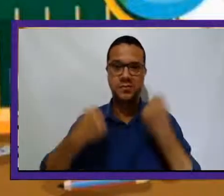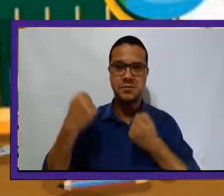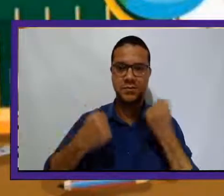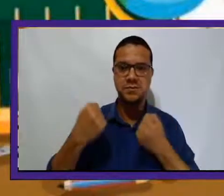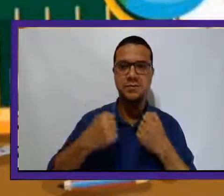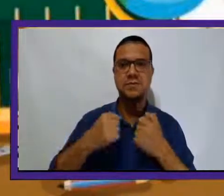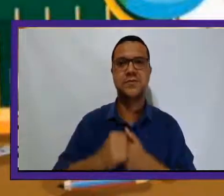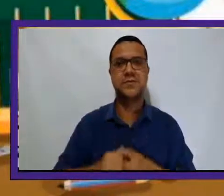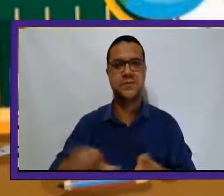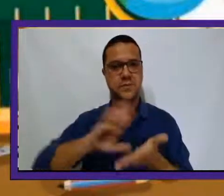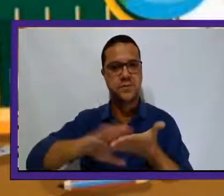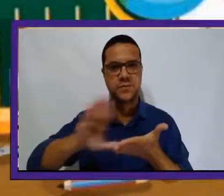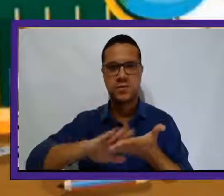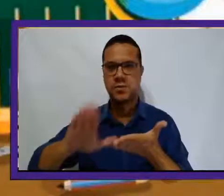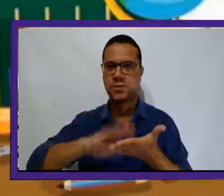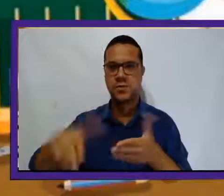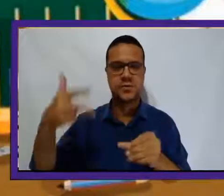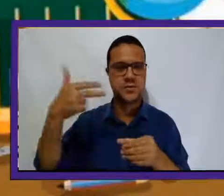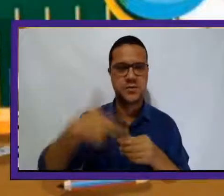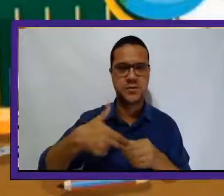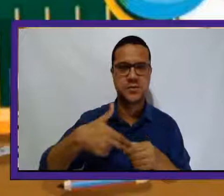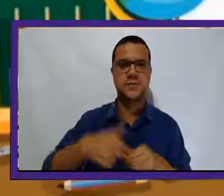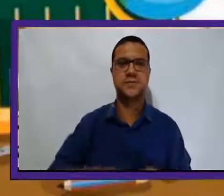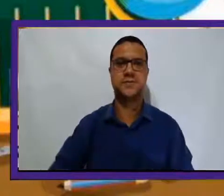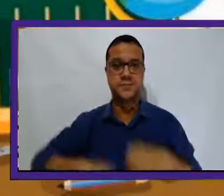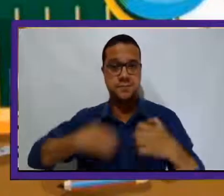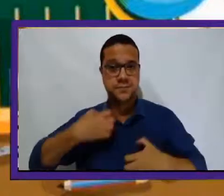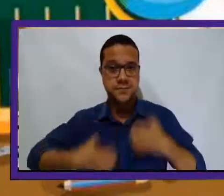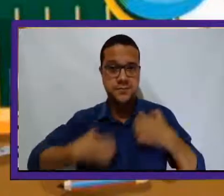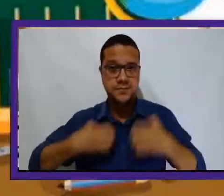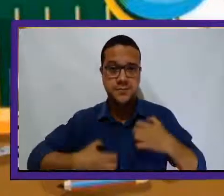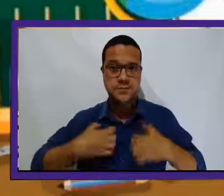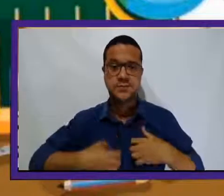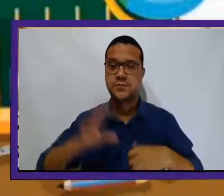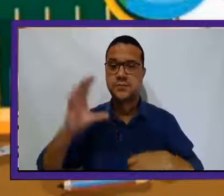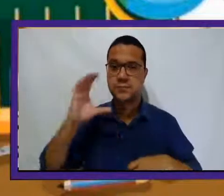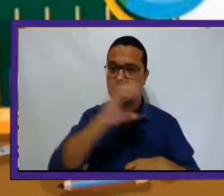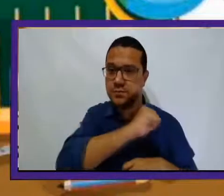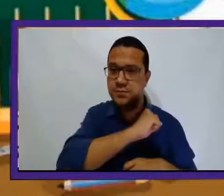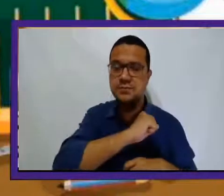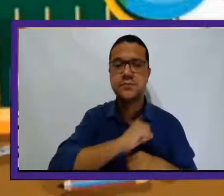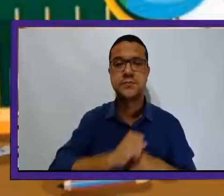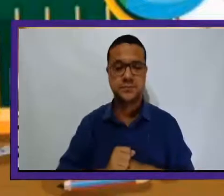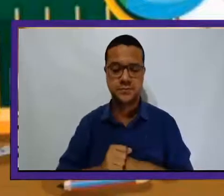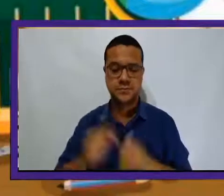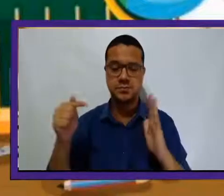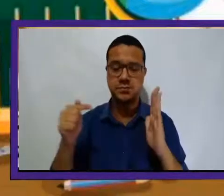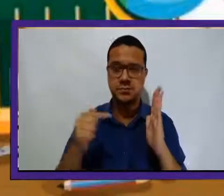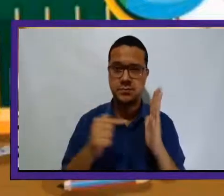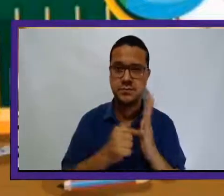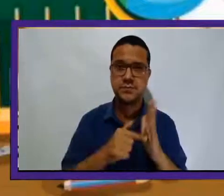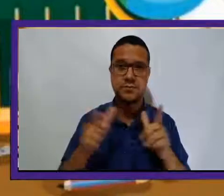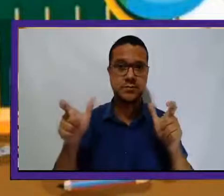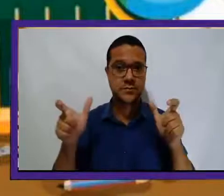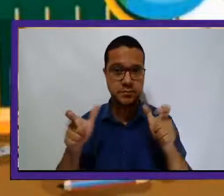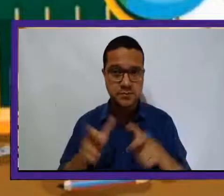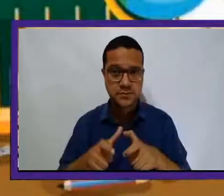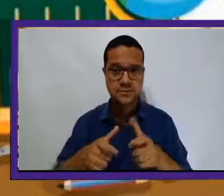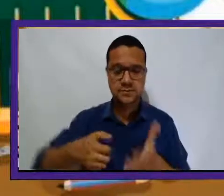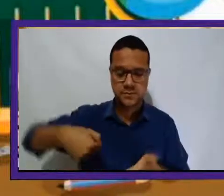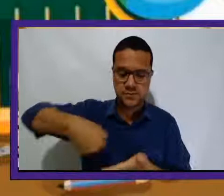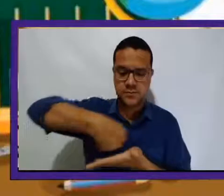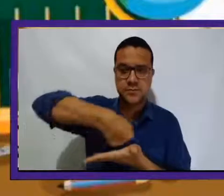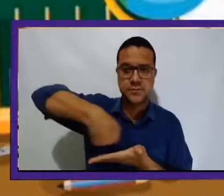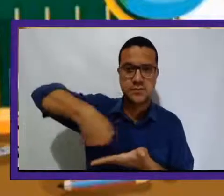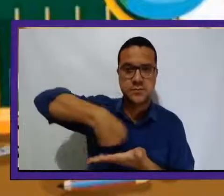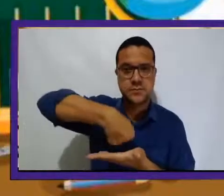Economizar água Nas atividades cotidianas Com banhos mais curtos Ligar menos A máquina de lavar roupas Ligar menos O ferro de passar